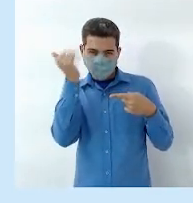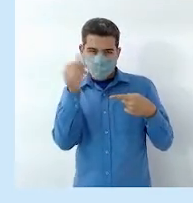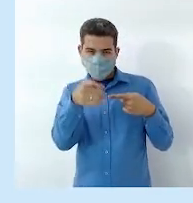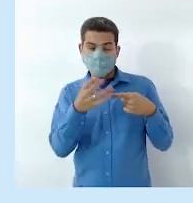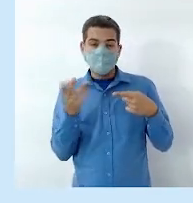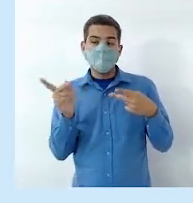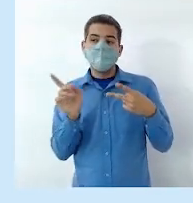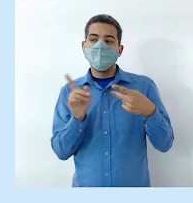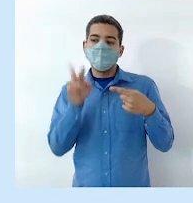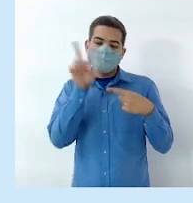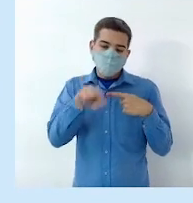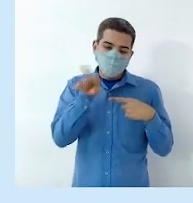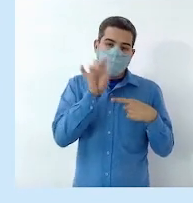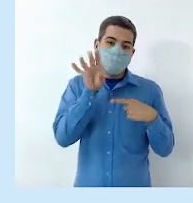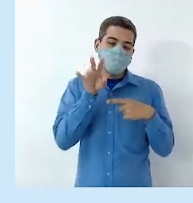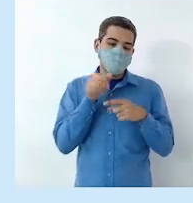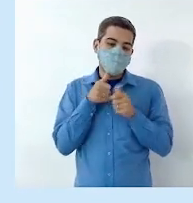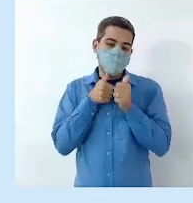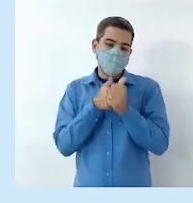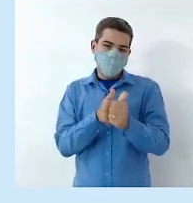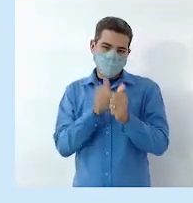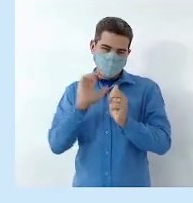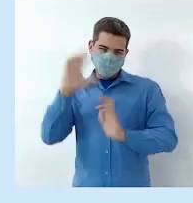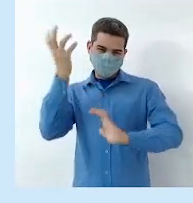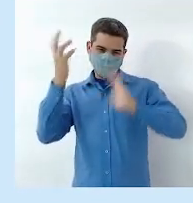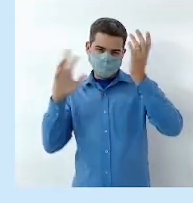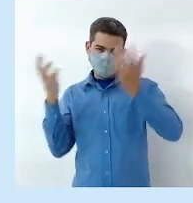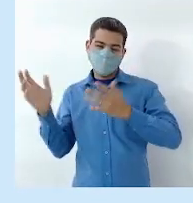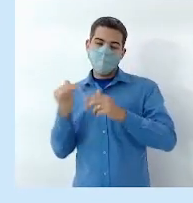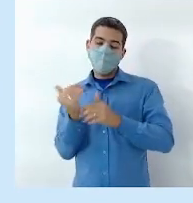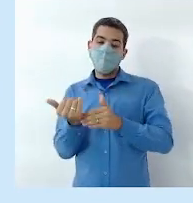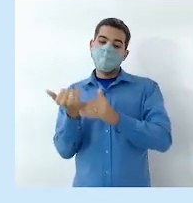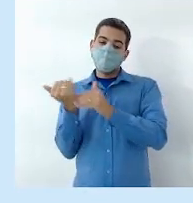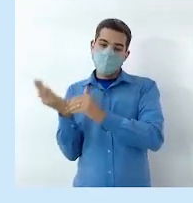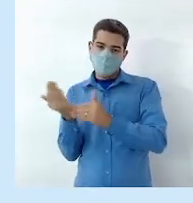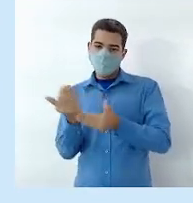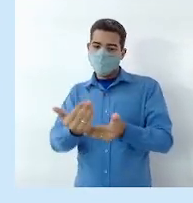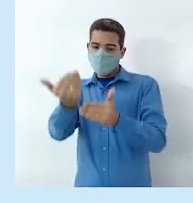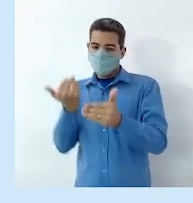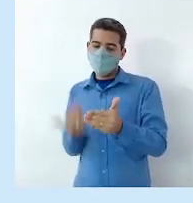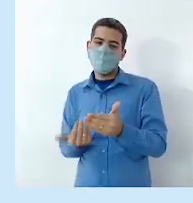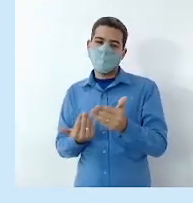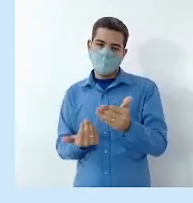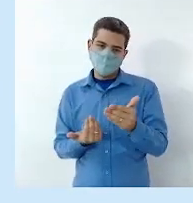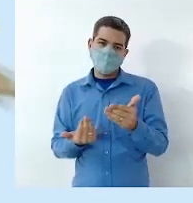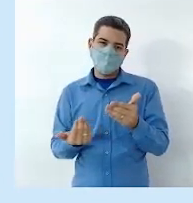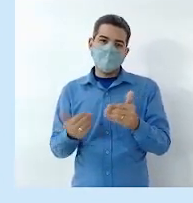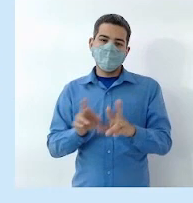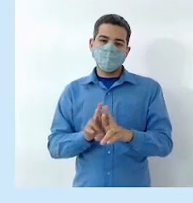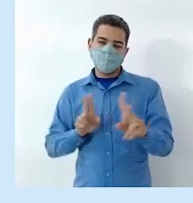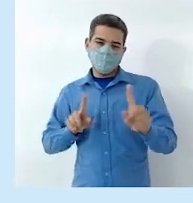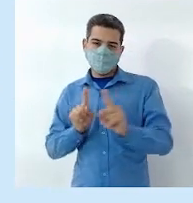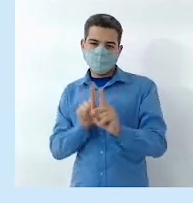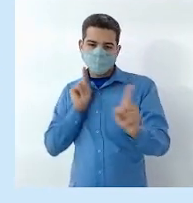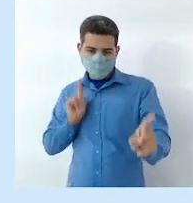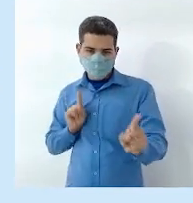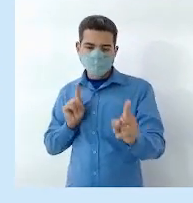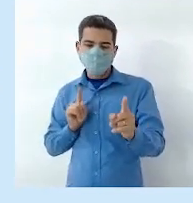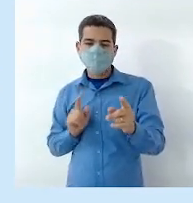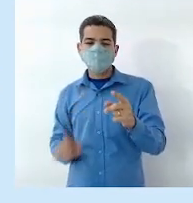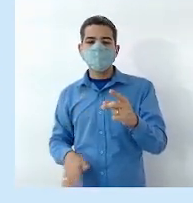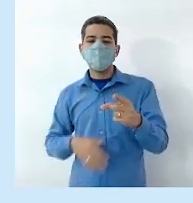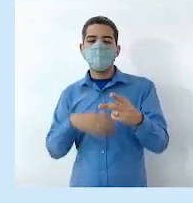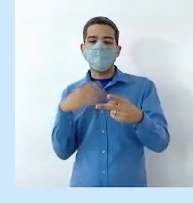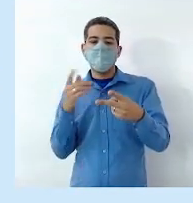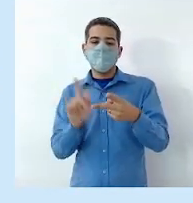vocês, aquele que está só acompanhando os fatos fora dele, né? Sem fazer parte, sem estar imerso em toda a